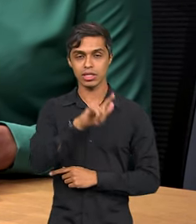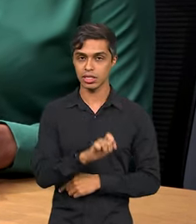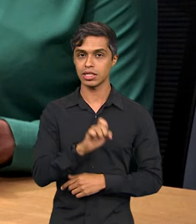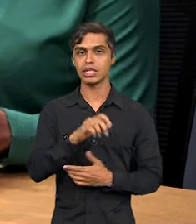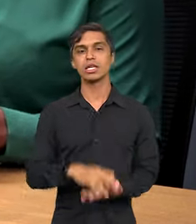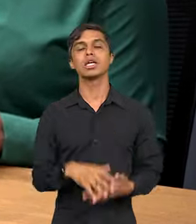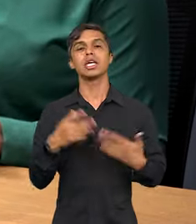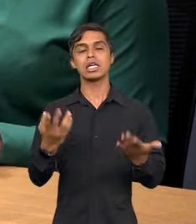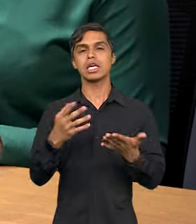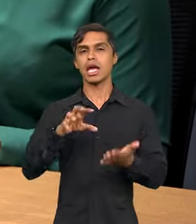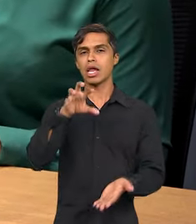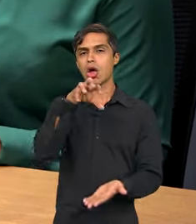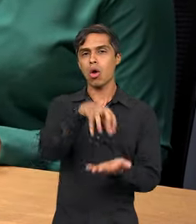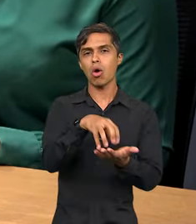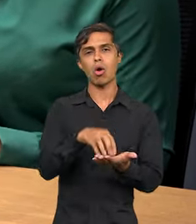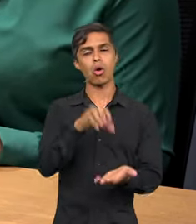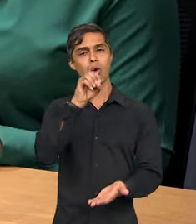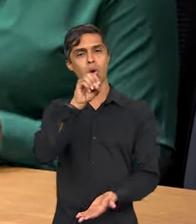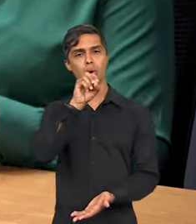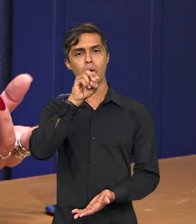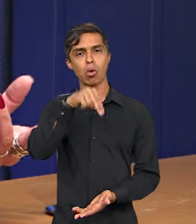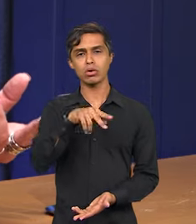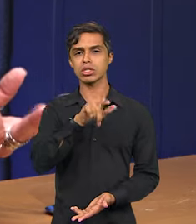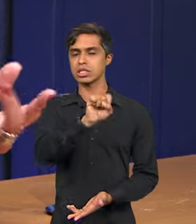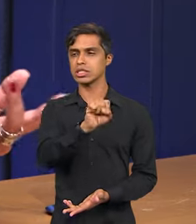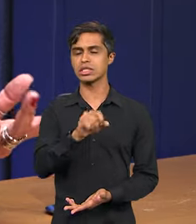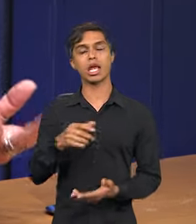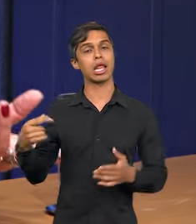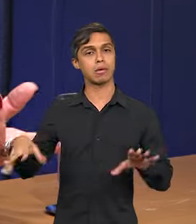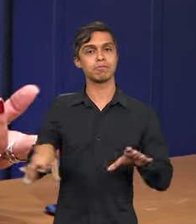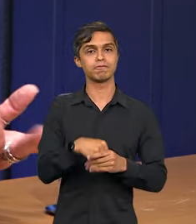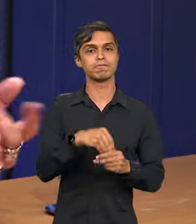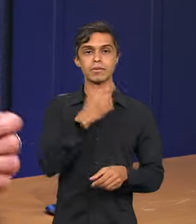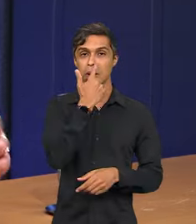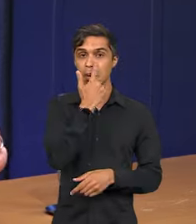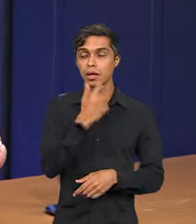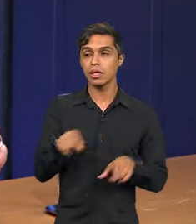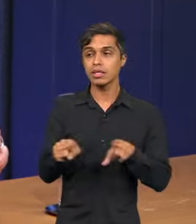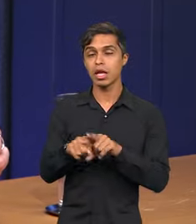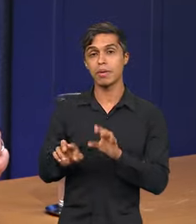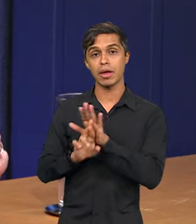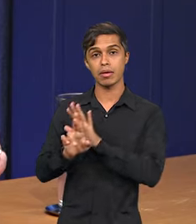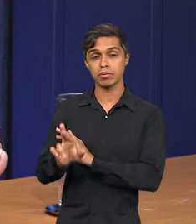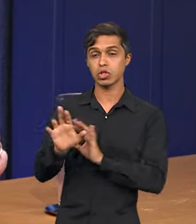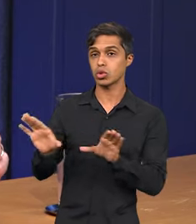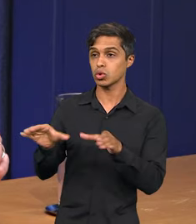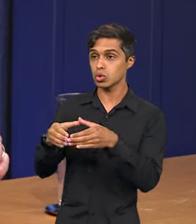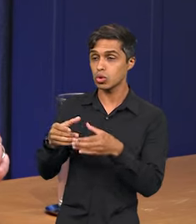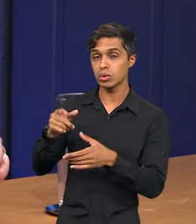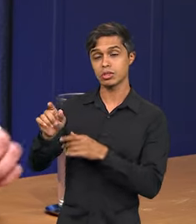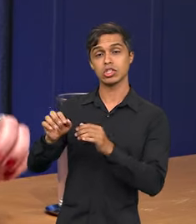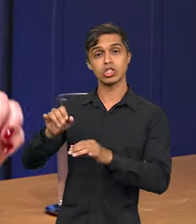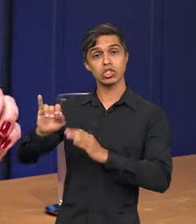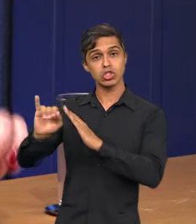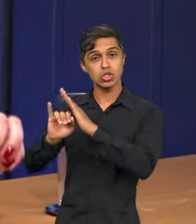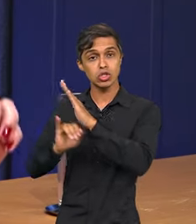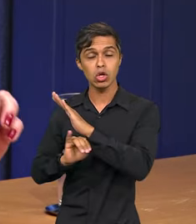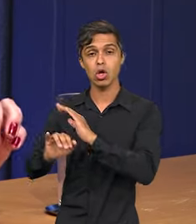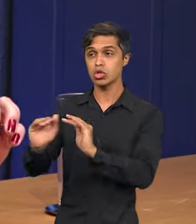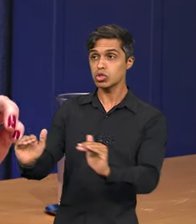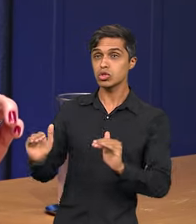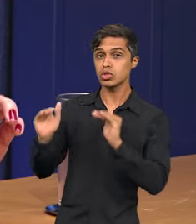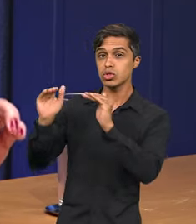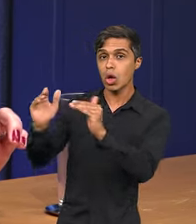organizações não governamentais e também a representante do grupo de engajamento das instituições